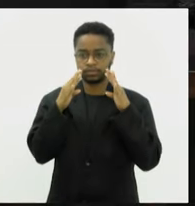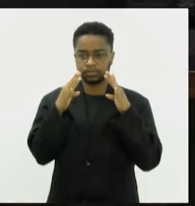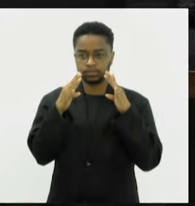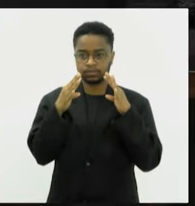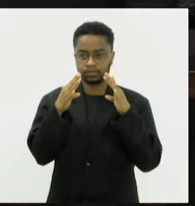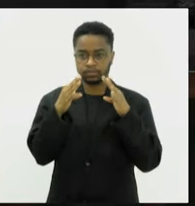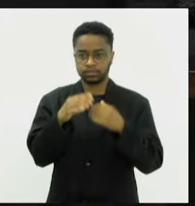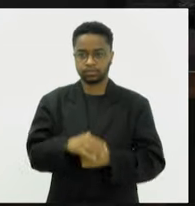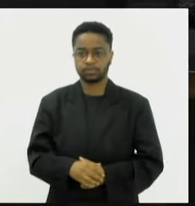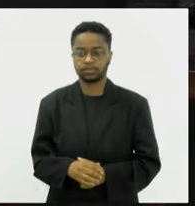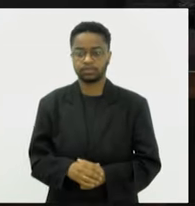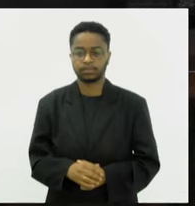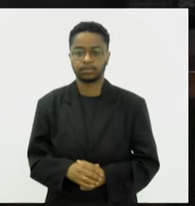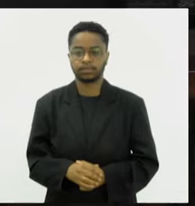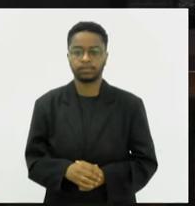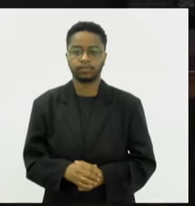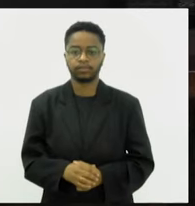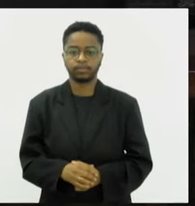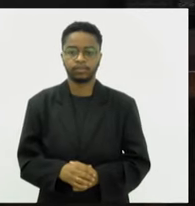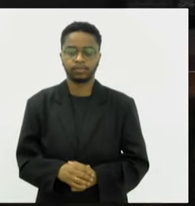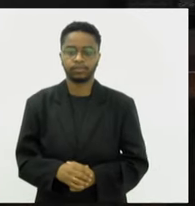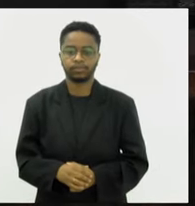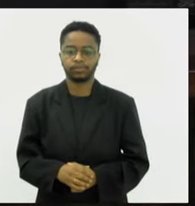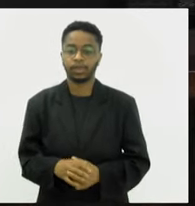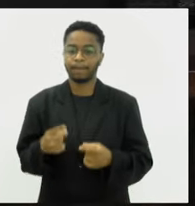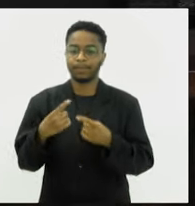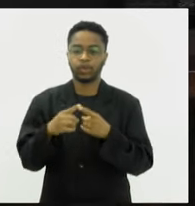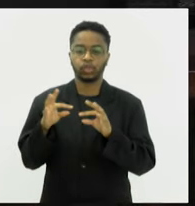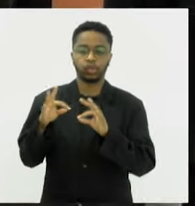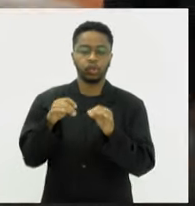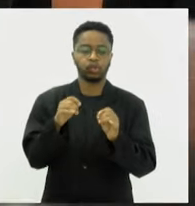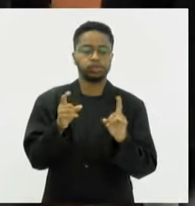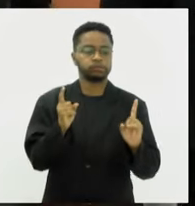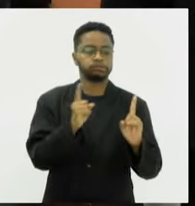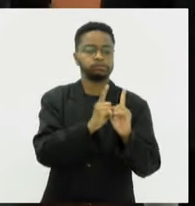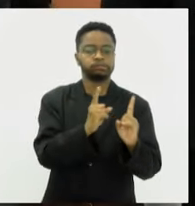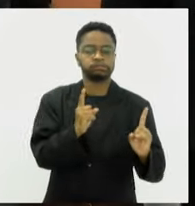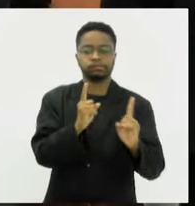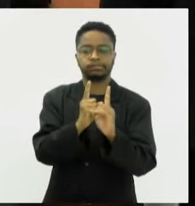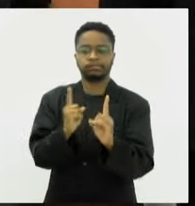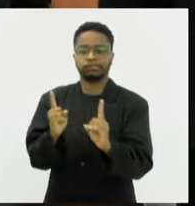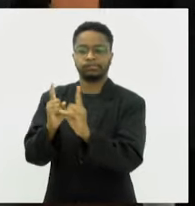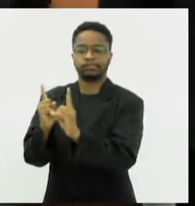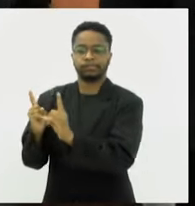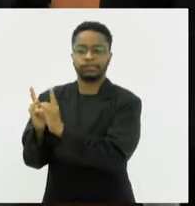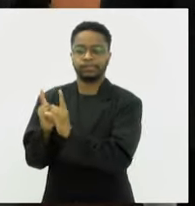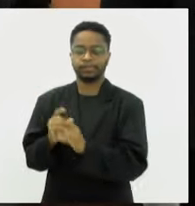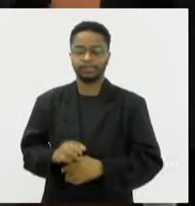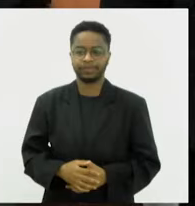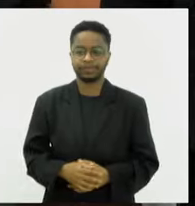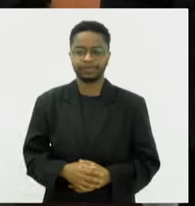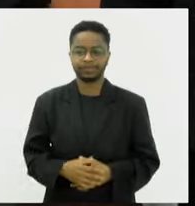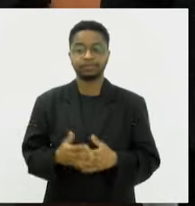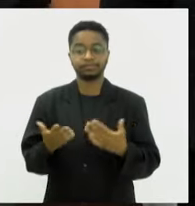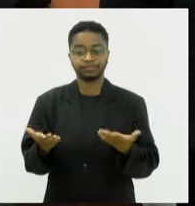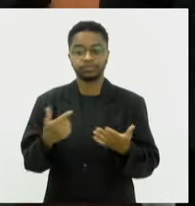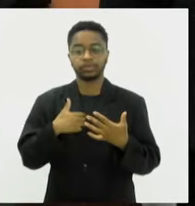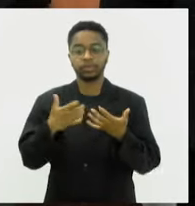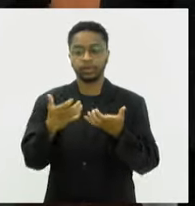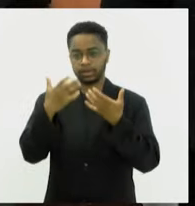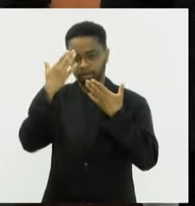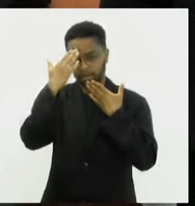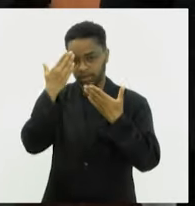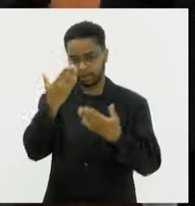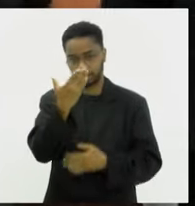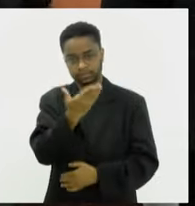do nosso presidente, que é muito assediado nesse plenário, diga-se de passagem. Agradecer a Vossa